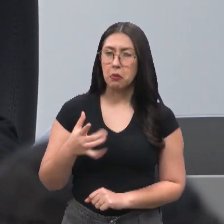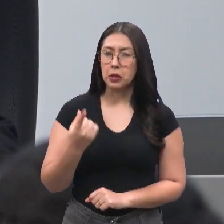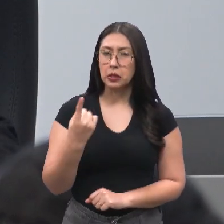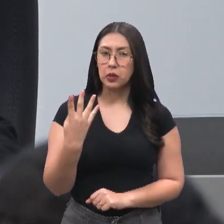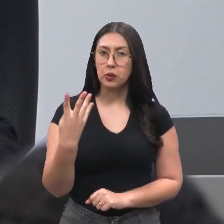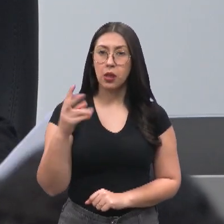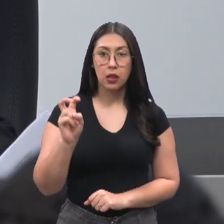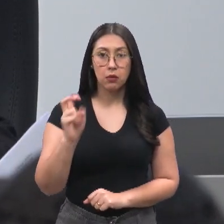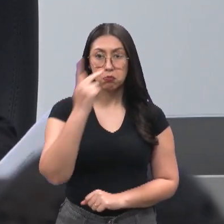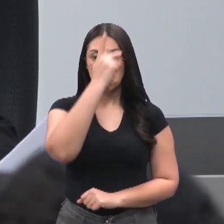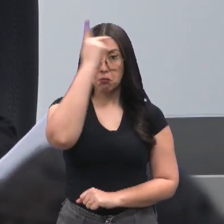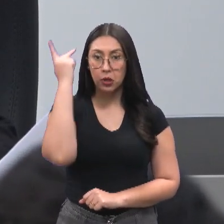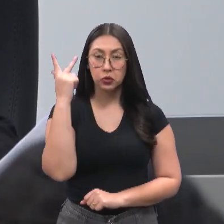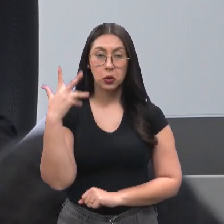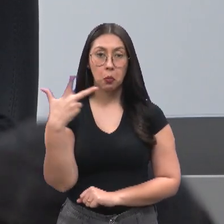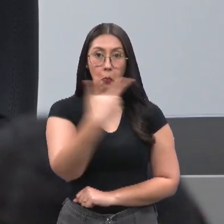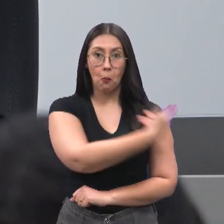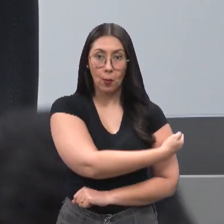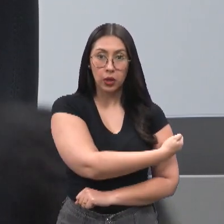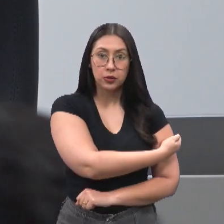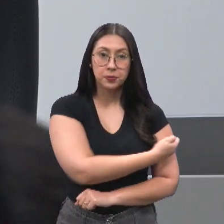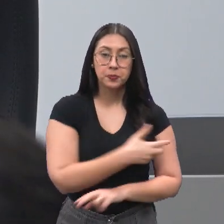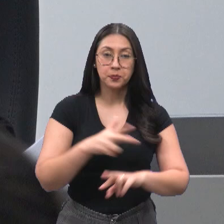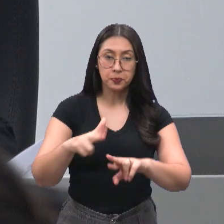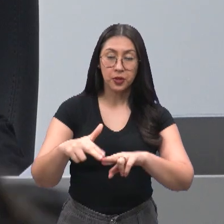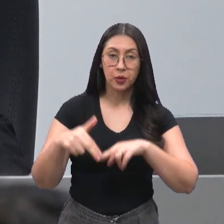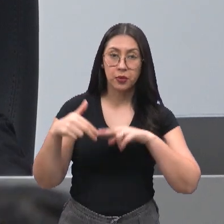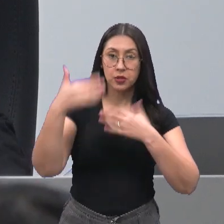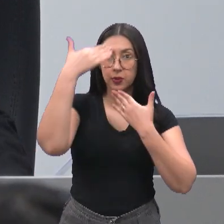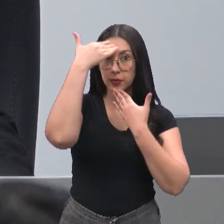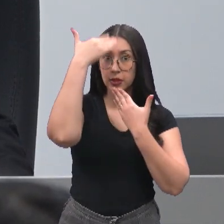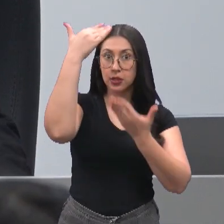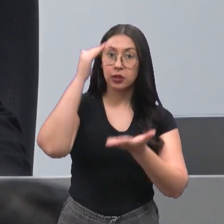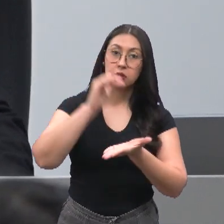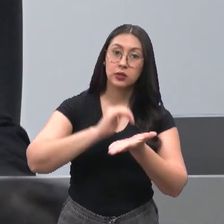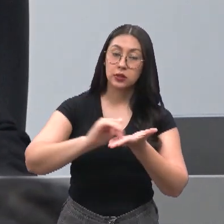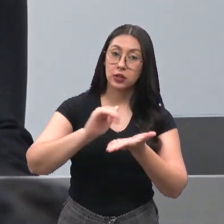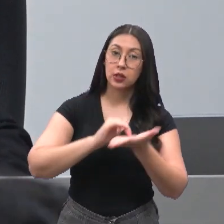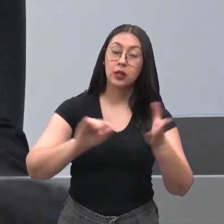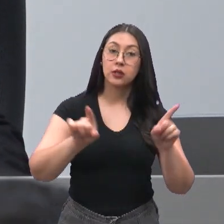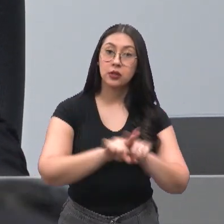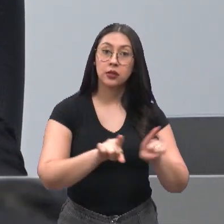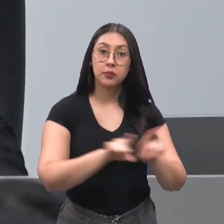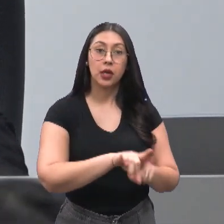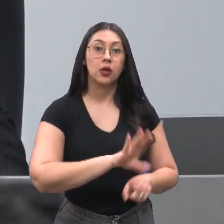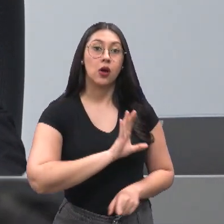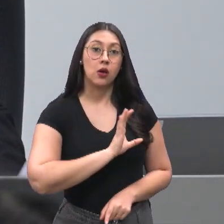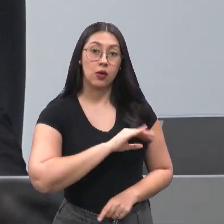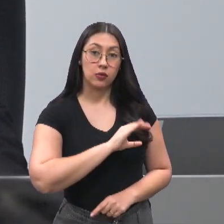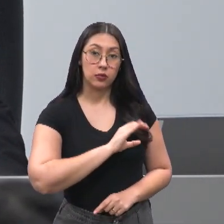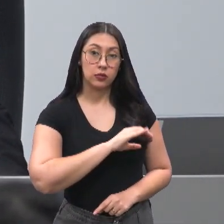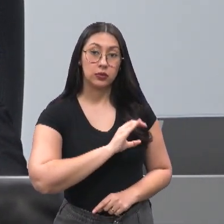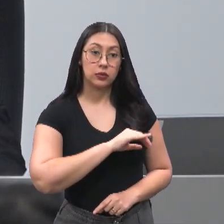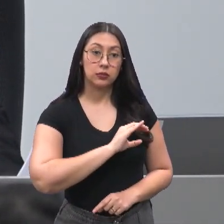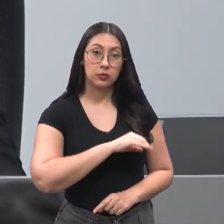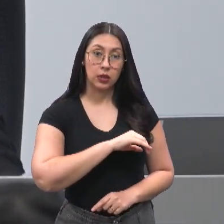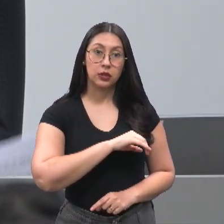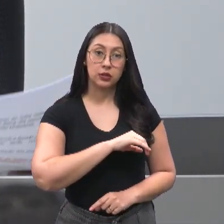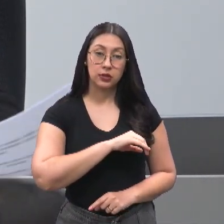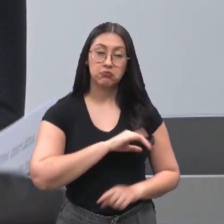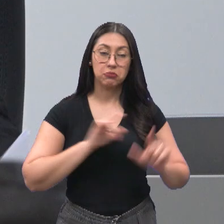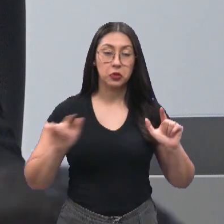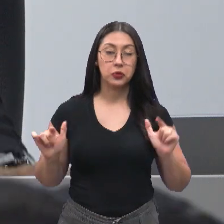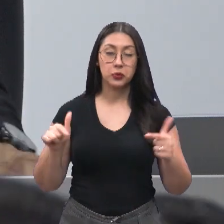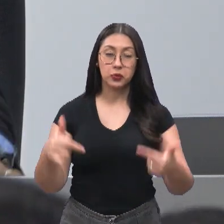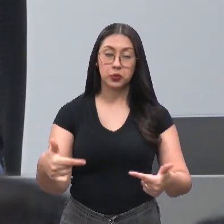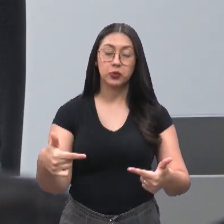doses. Então, agradeço o secretário, agradeço o CEPAS por esta iniciativa